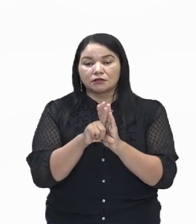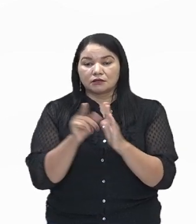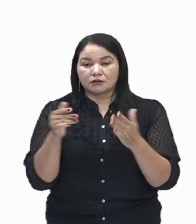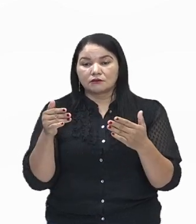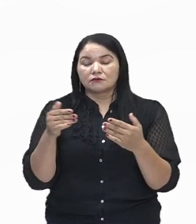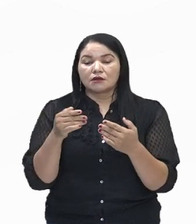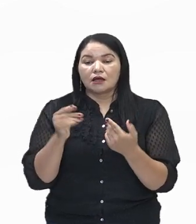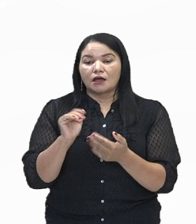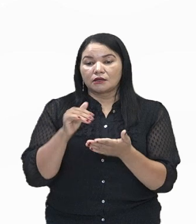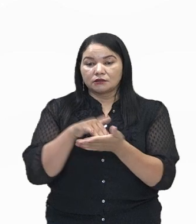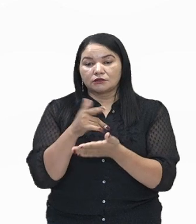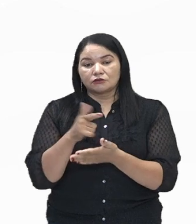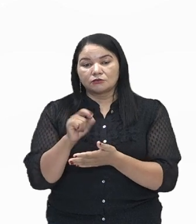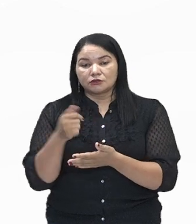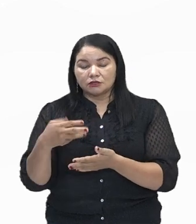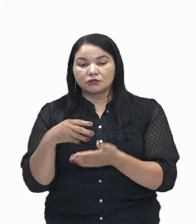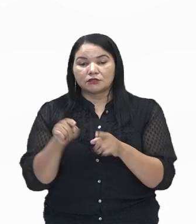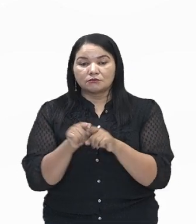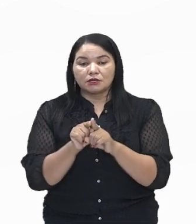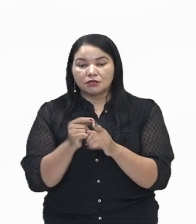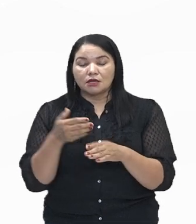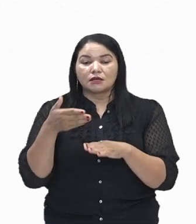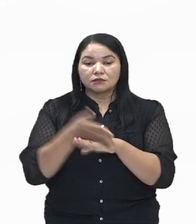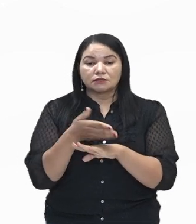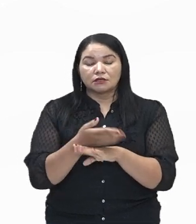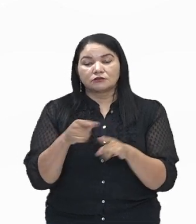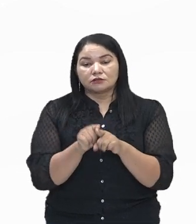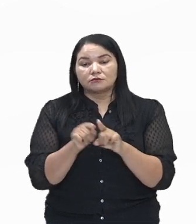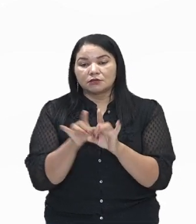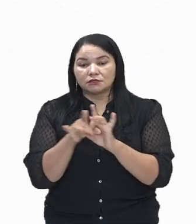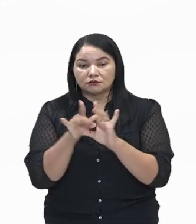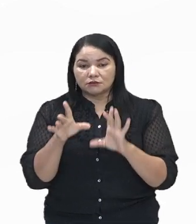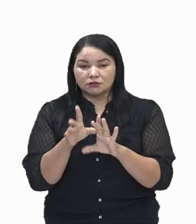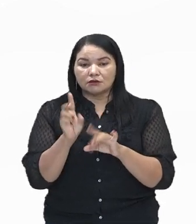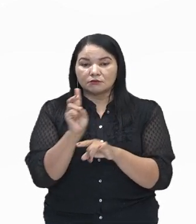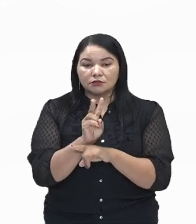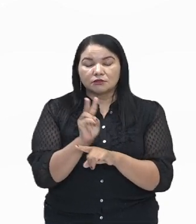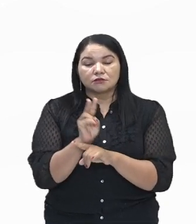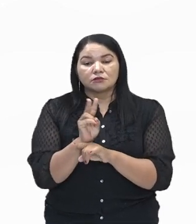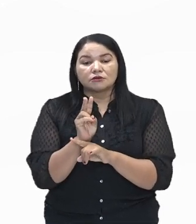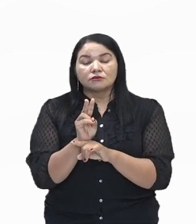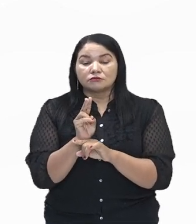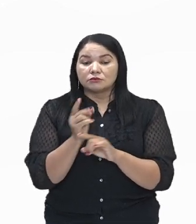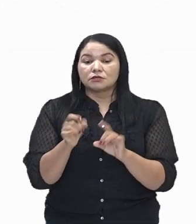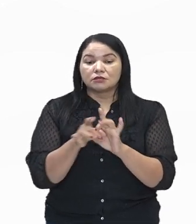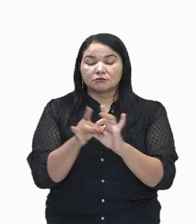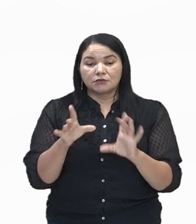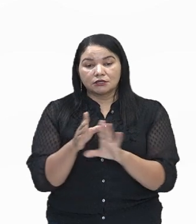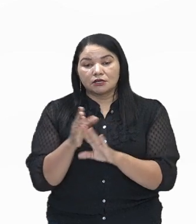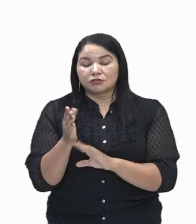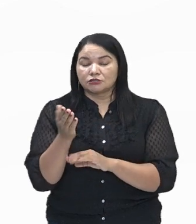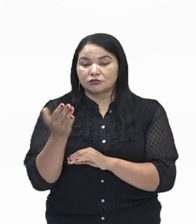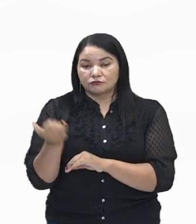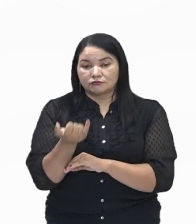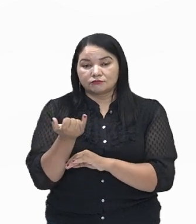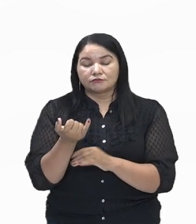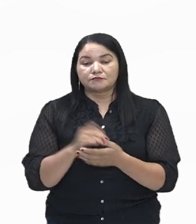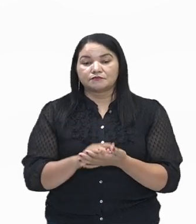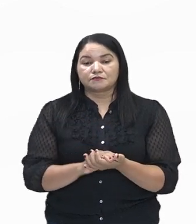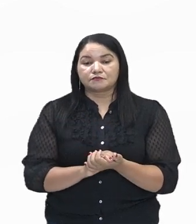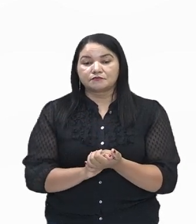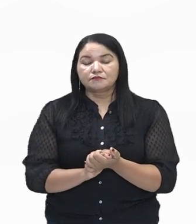acesso à informação e proteger liberdades fundamentais. Então note